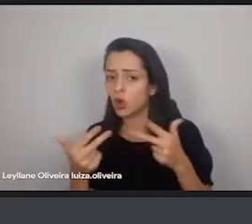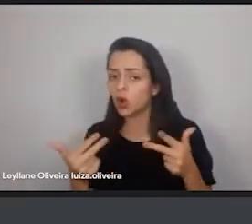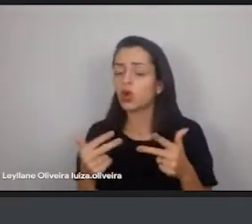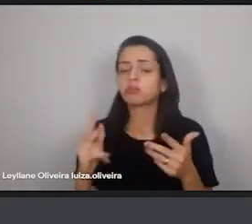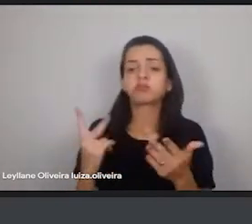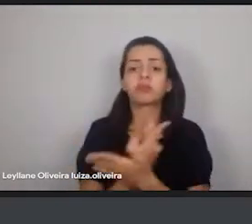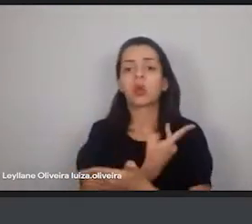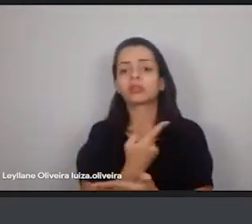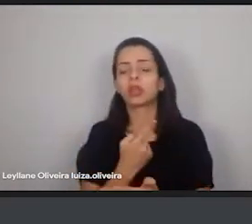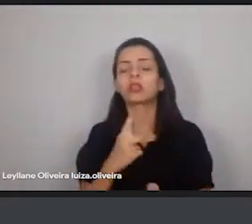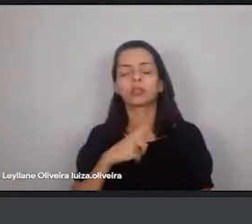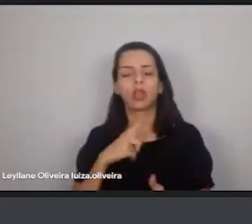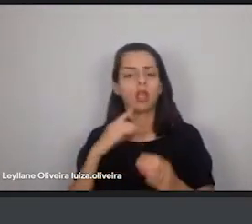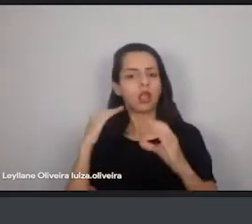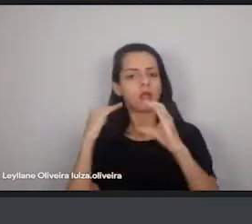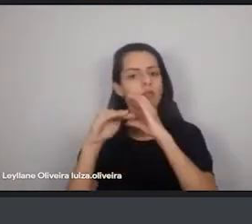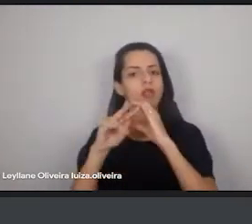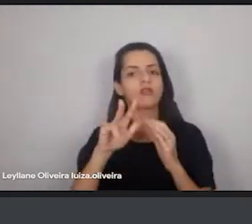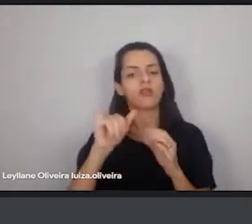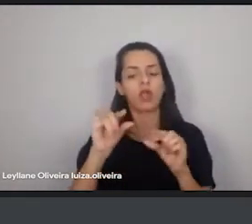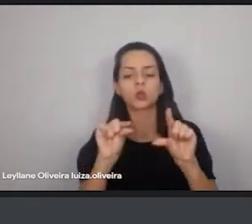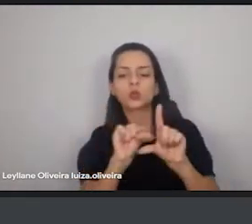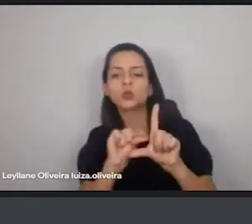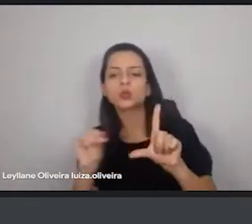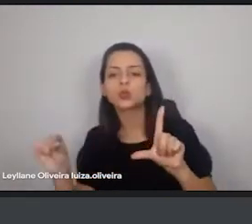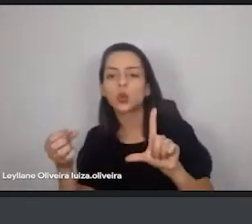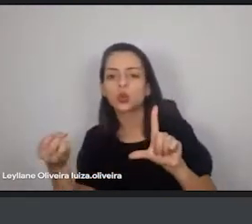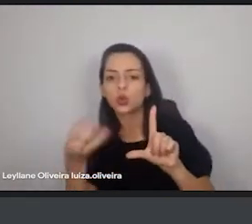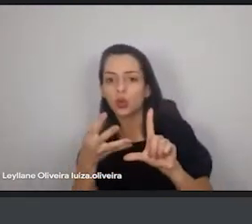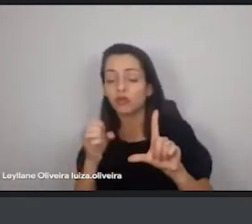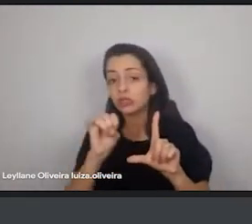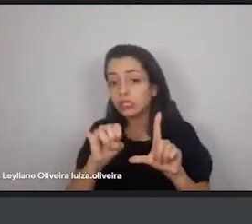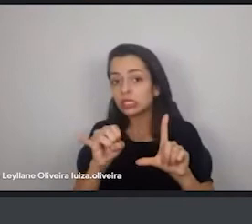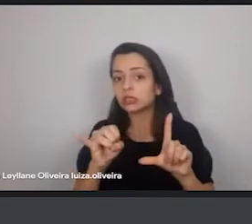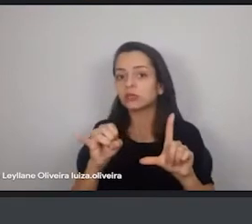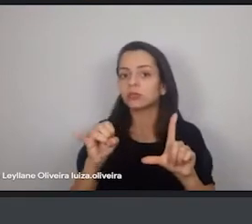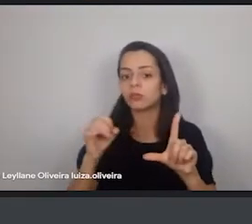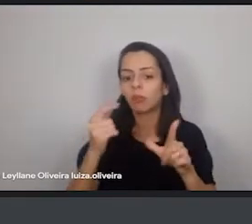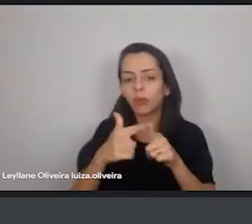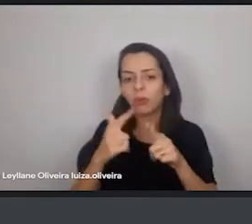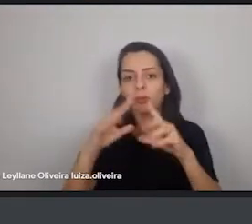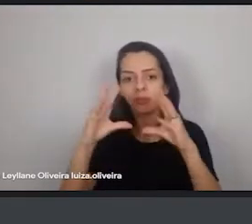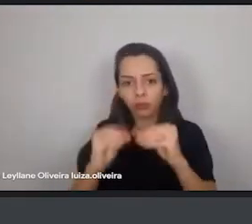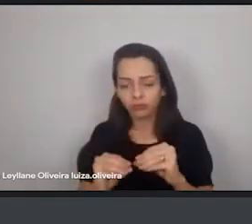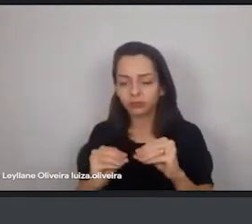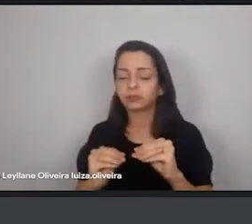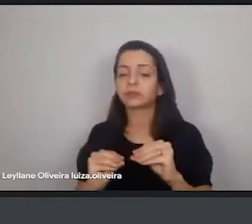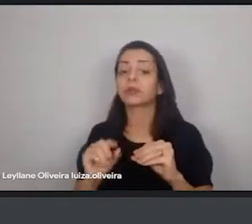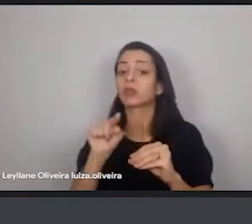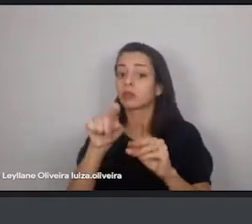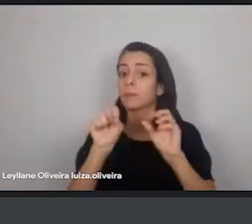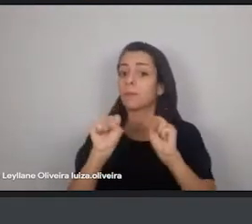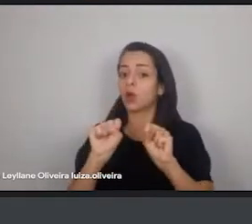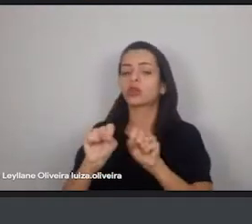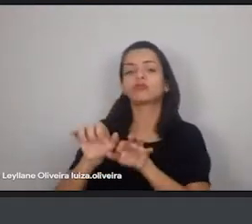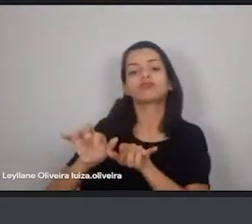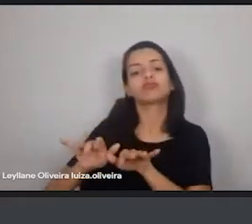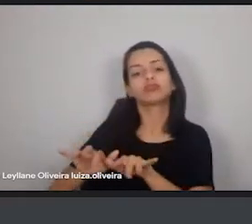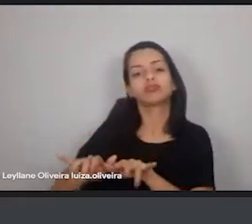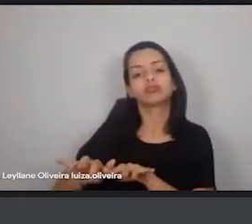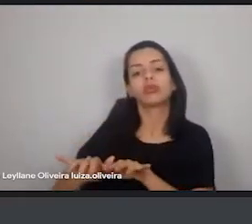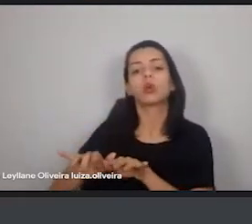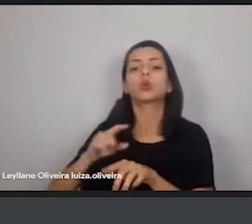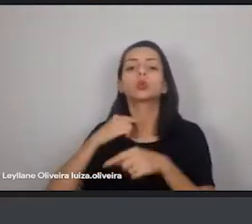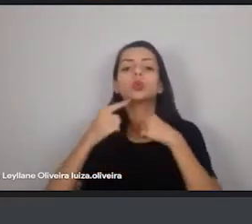será enviado um novo link no e-mail cadastrado. Vocês podem mandar suas dúvidas no chat, que serão respondidas ao final